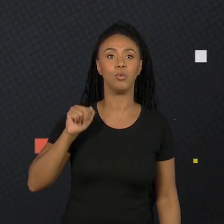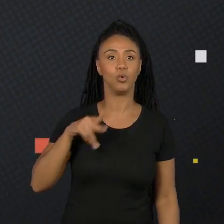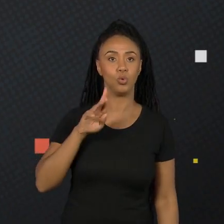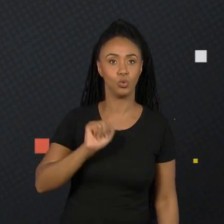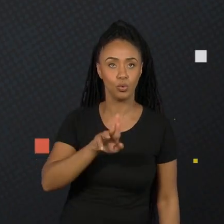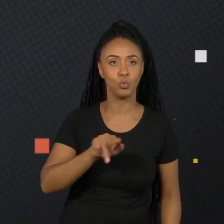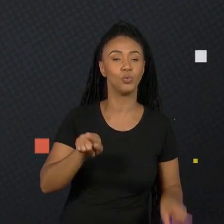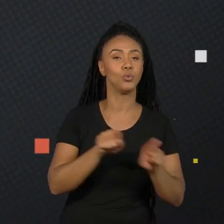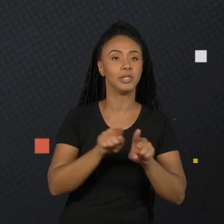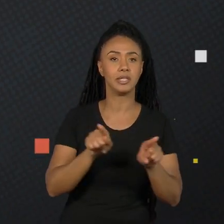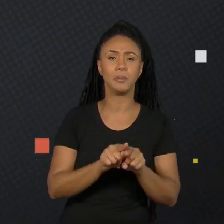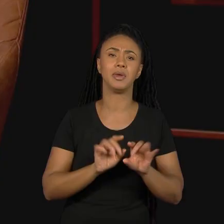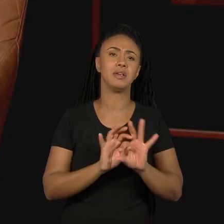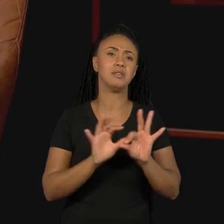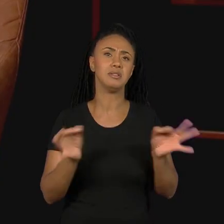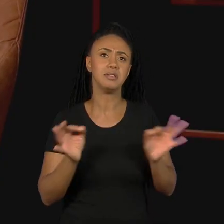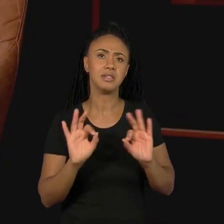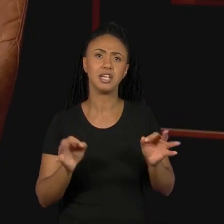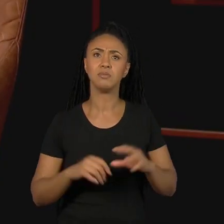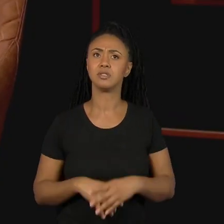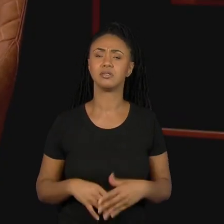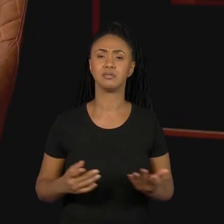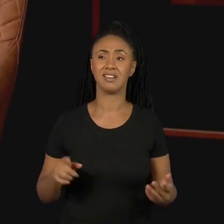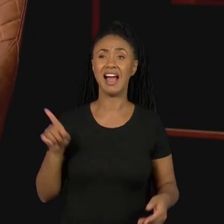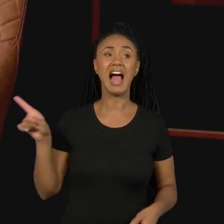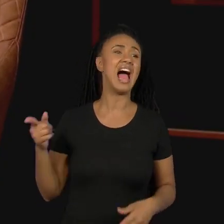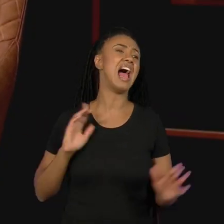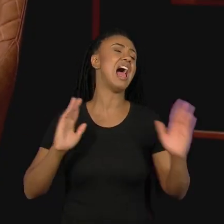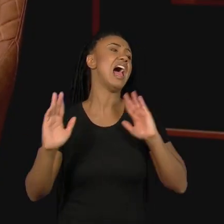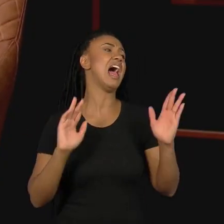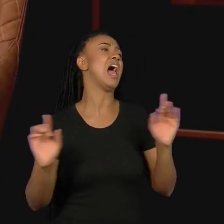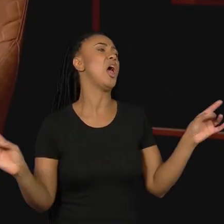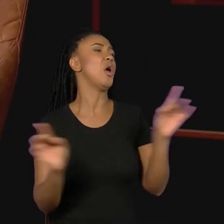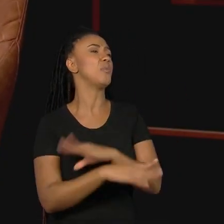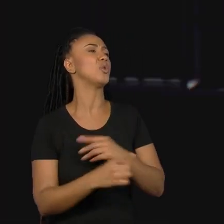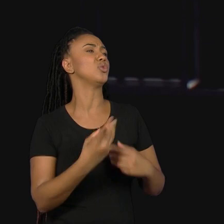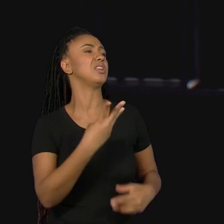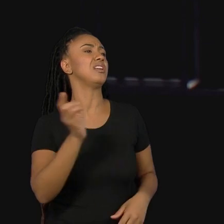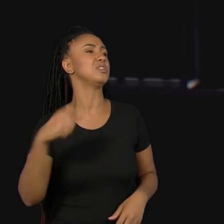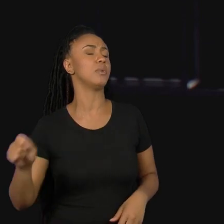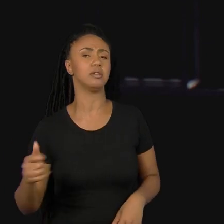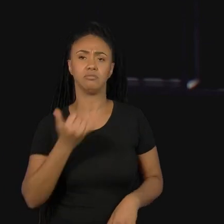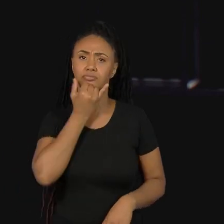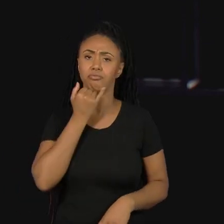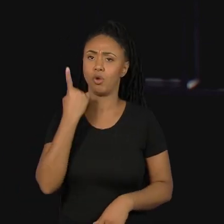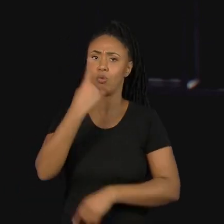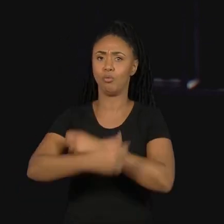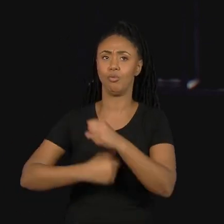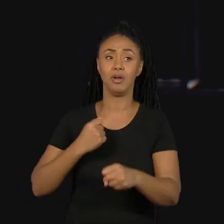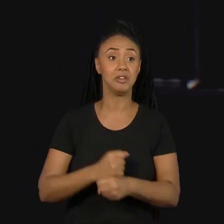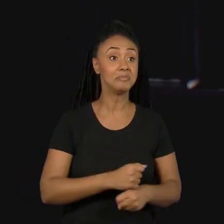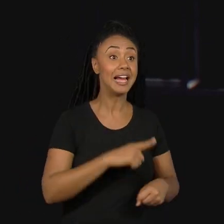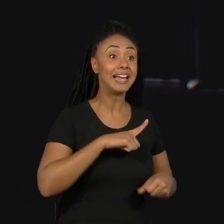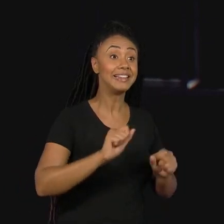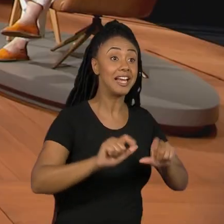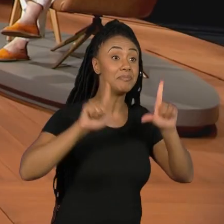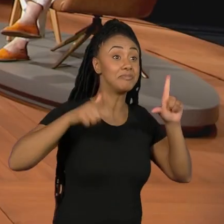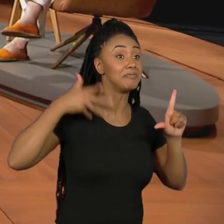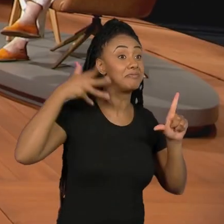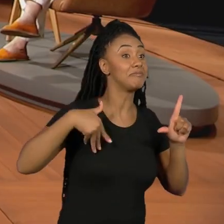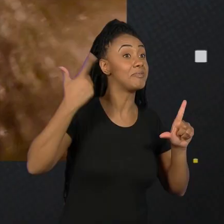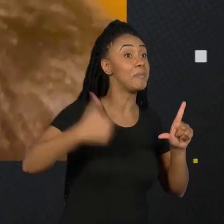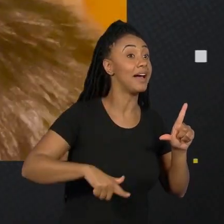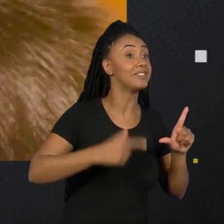simples, que eu esperava fazer em 3 meses, levei 1 ano. Mas foi ótimo. Mais um recado para você, olha só de quem é.